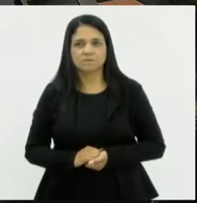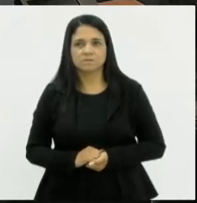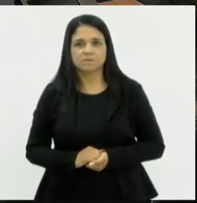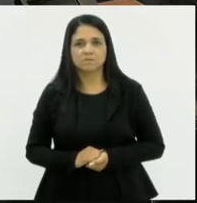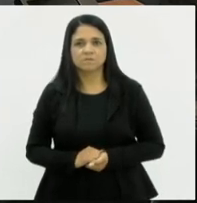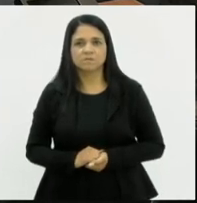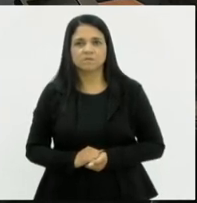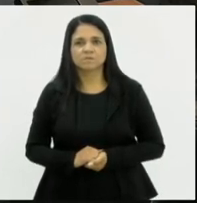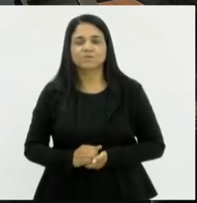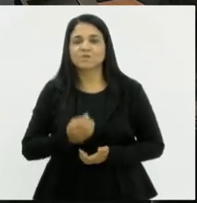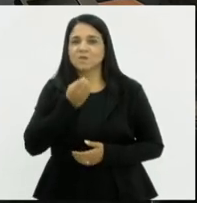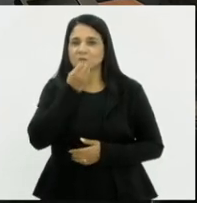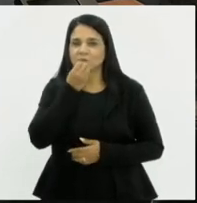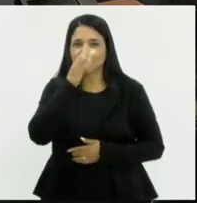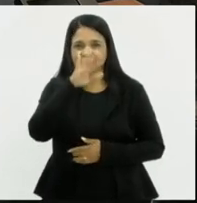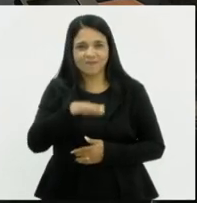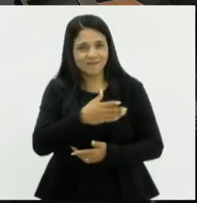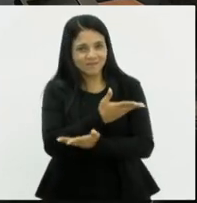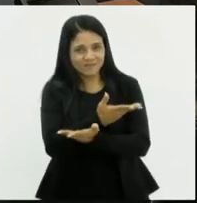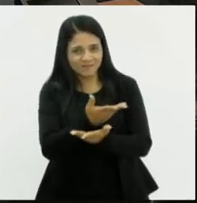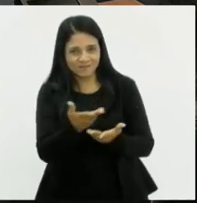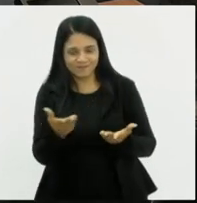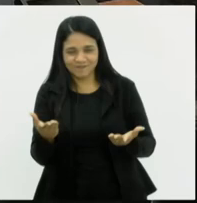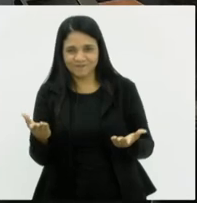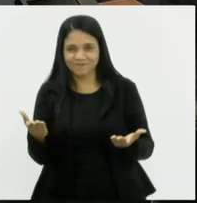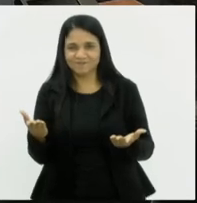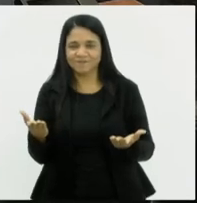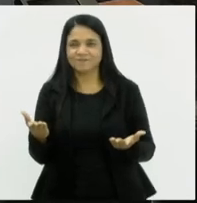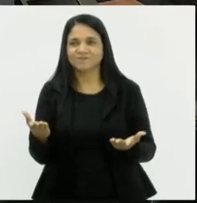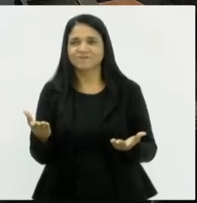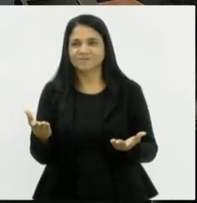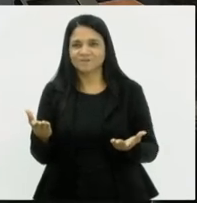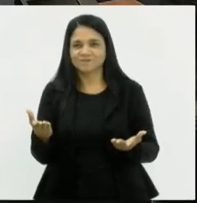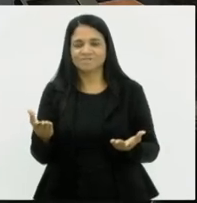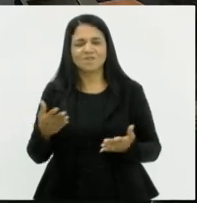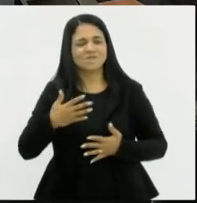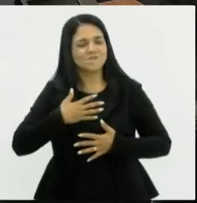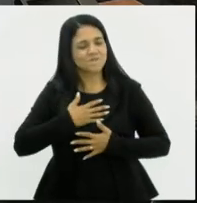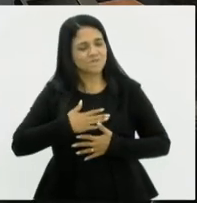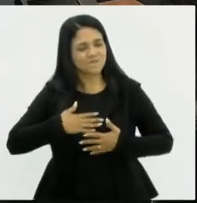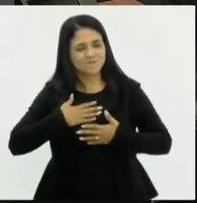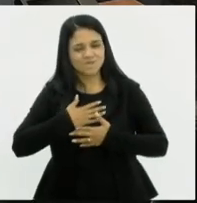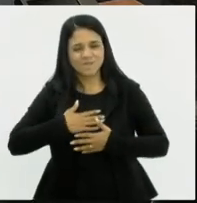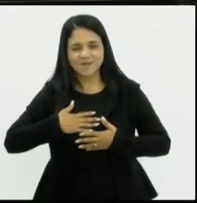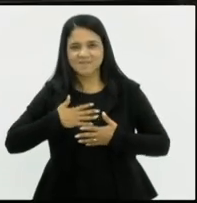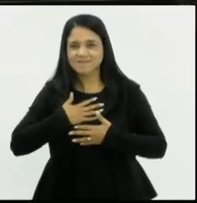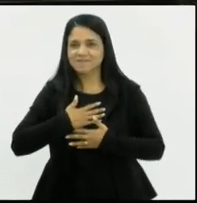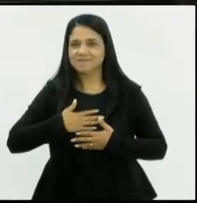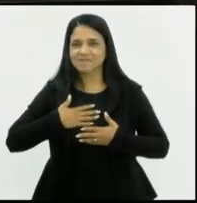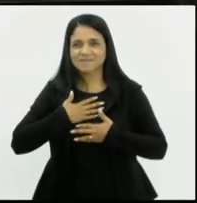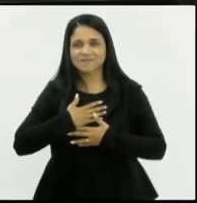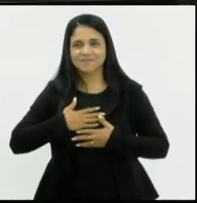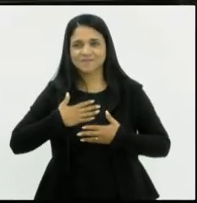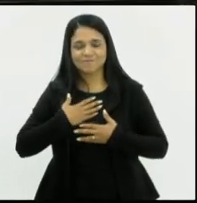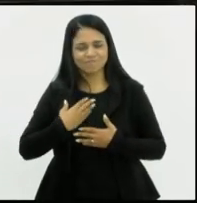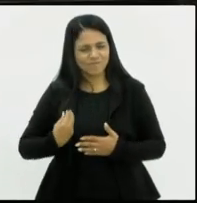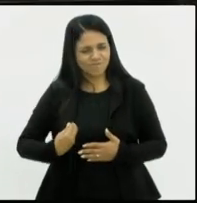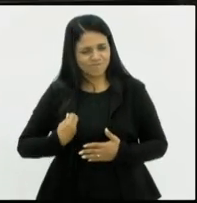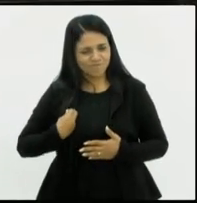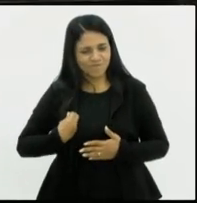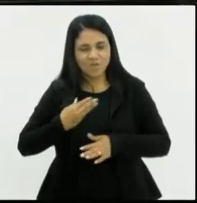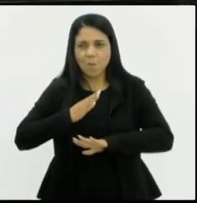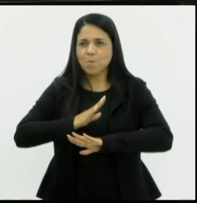Bom, boa tarde a todos. É um prazer inenarrável poder viver esse